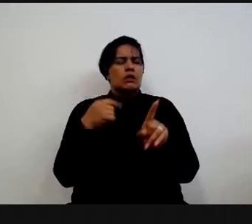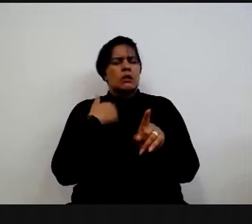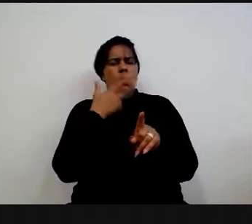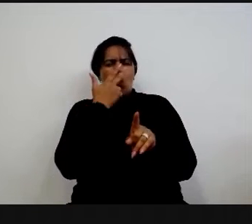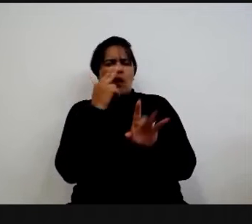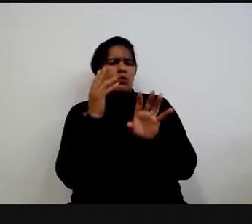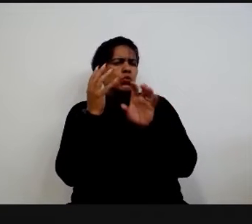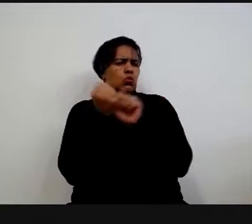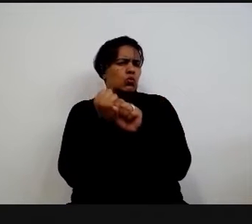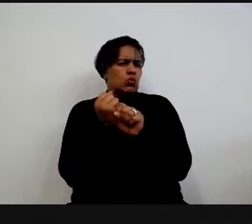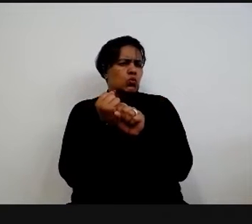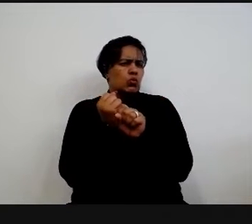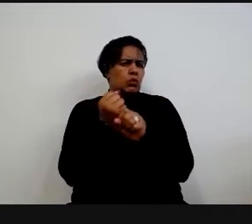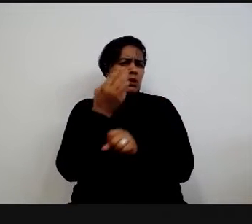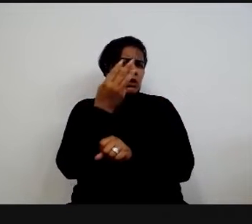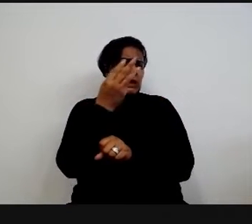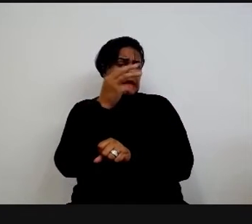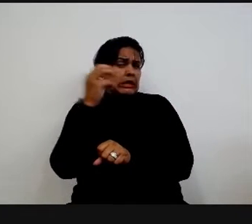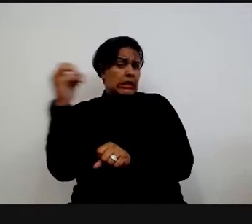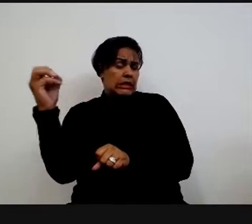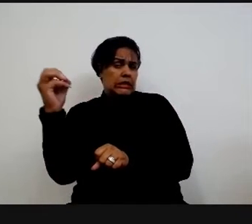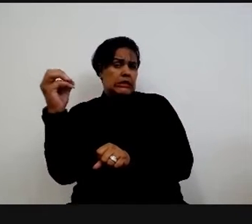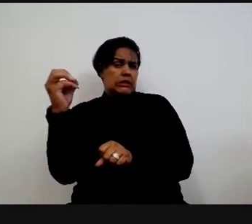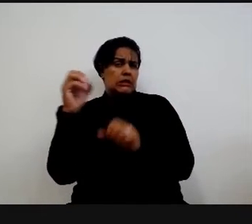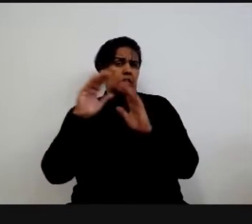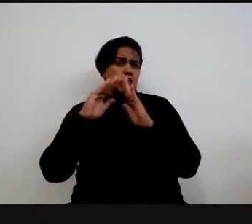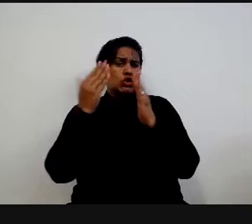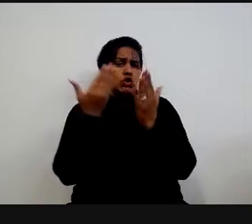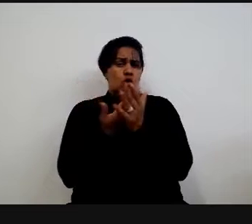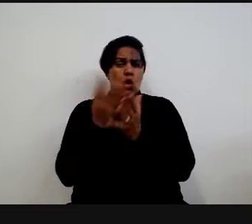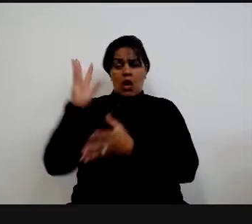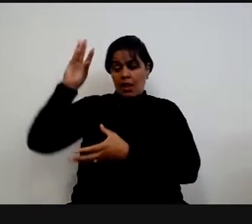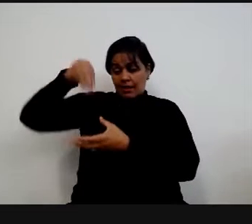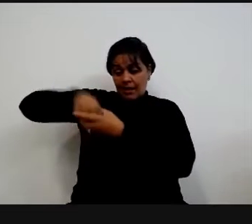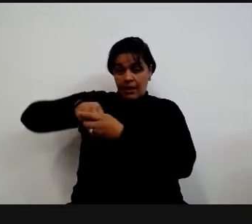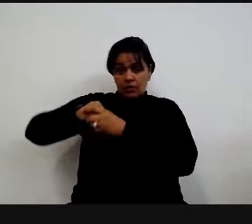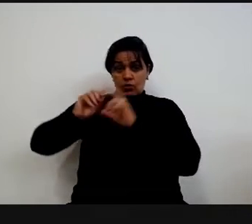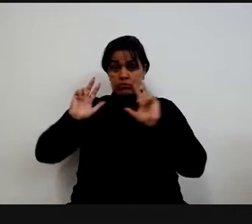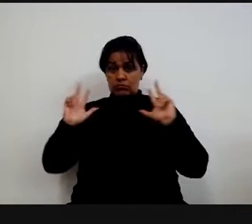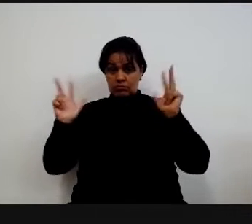temos umas 300 escolas em câmaras municipais.